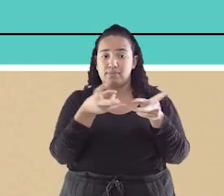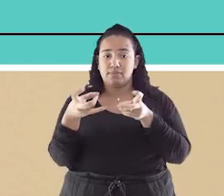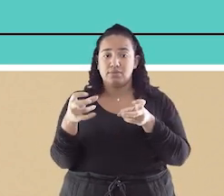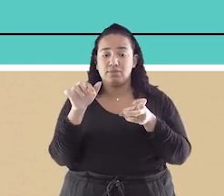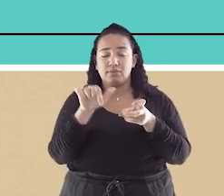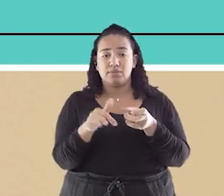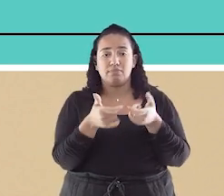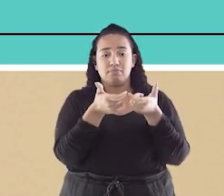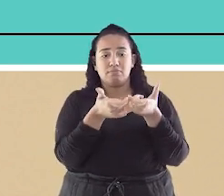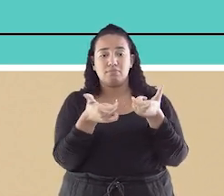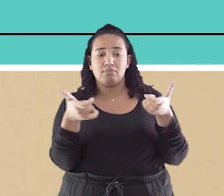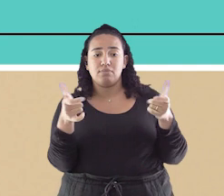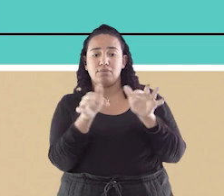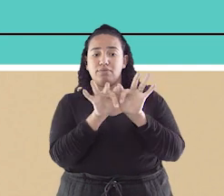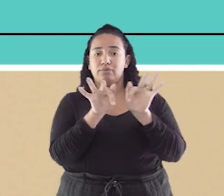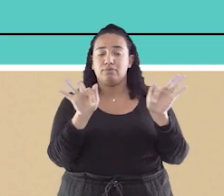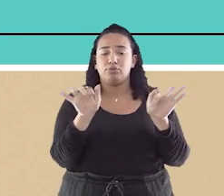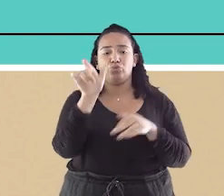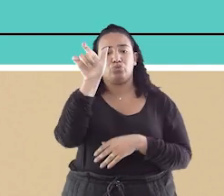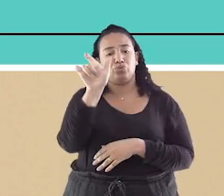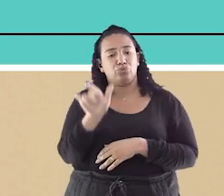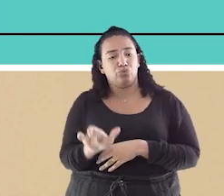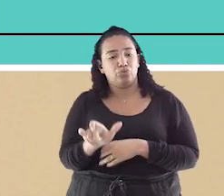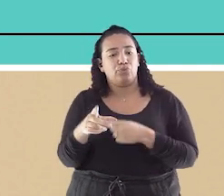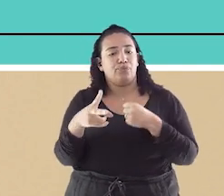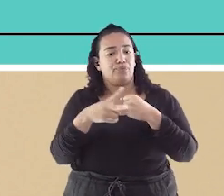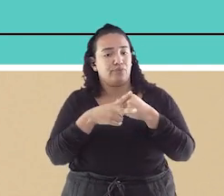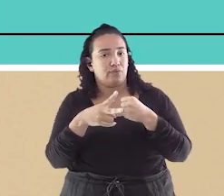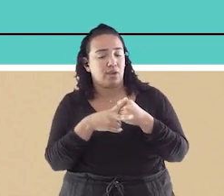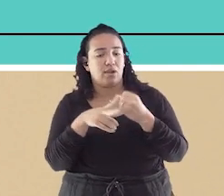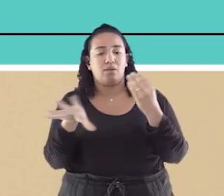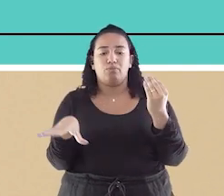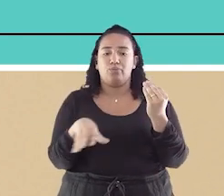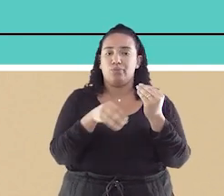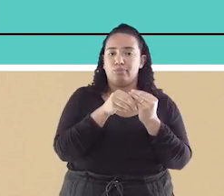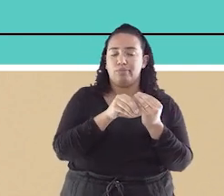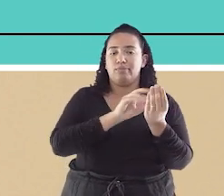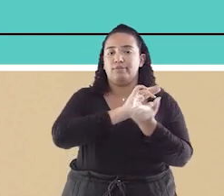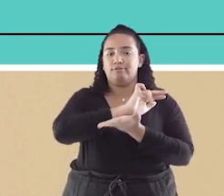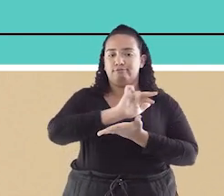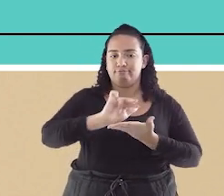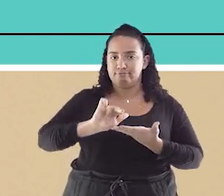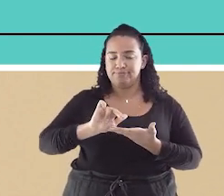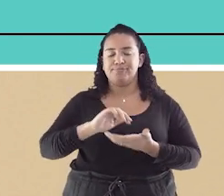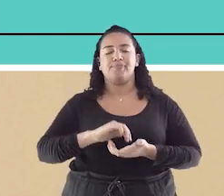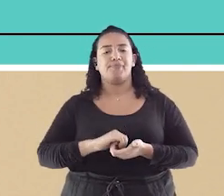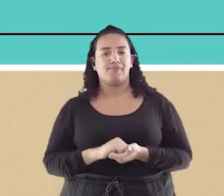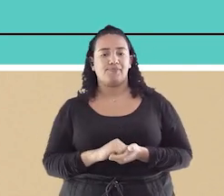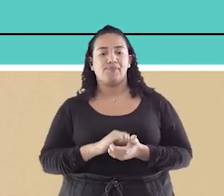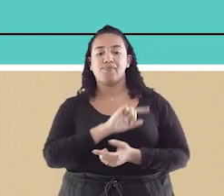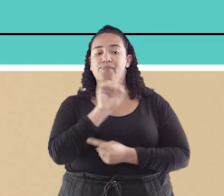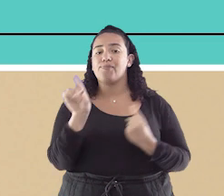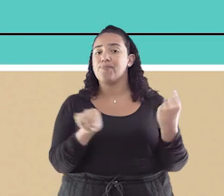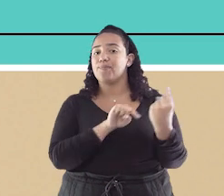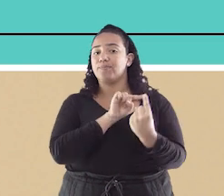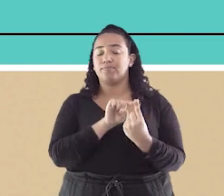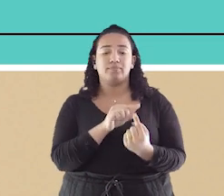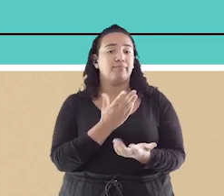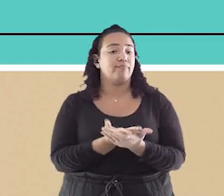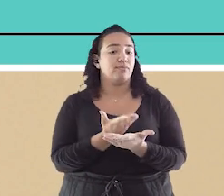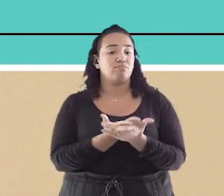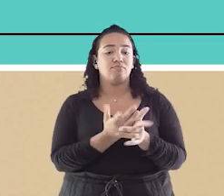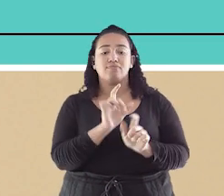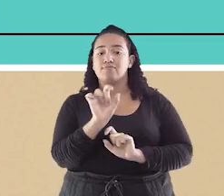oração, sujeito e seus modificadores, verbo e seus complementos e modificadores. Como objetivos